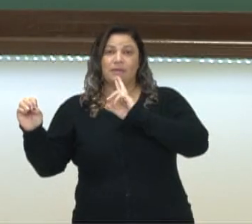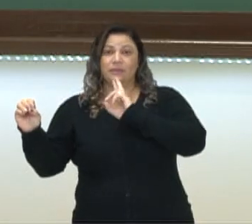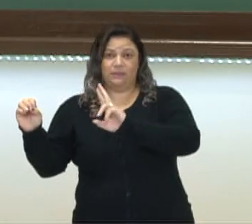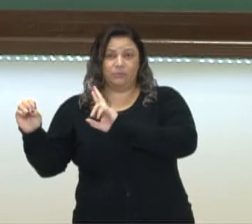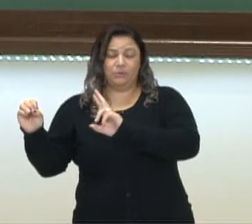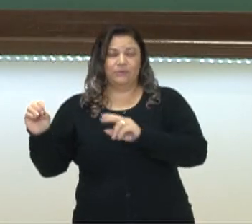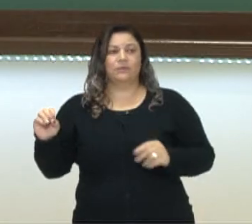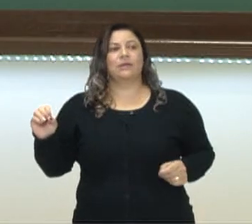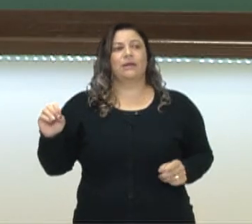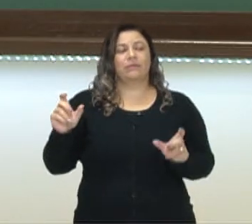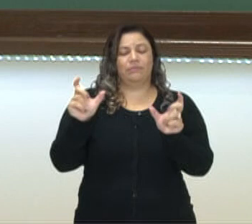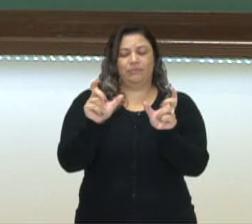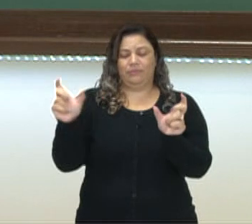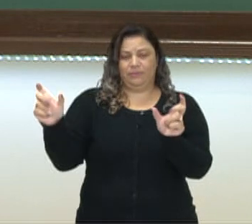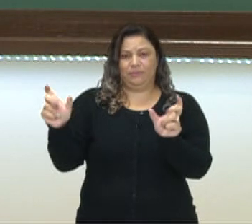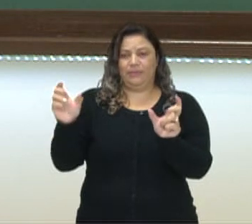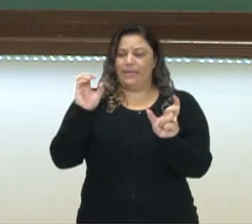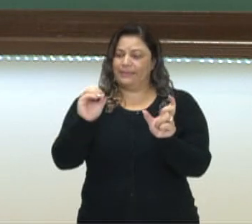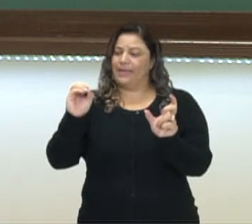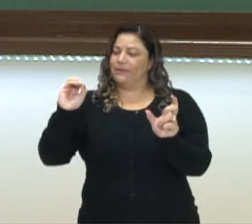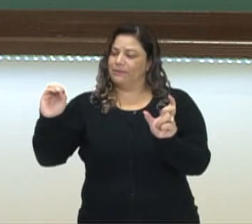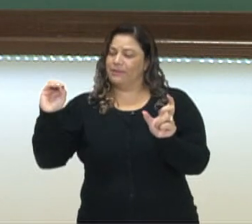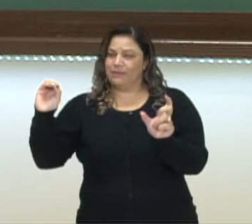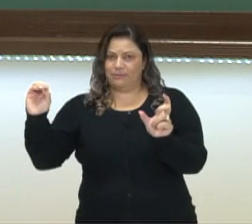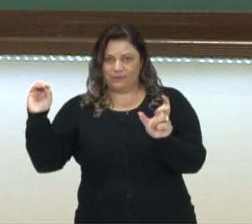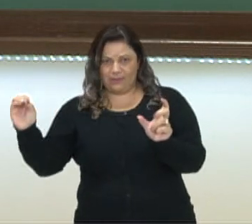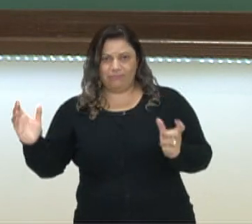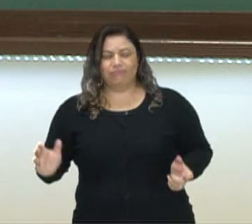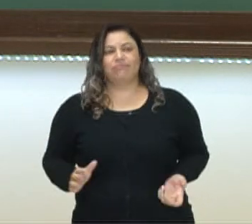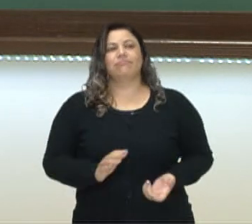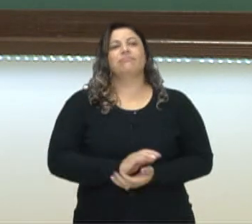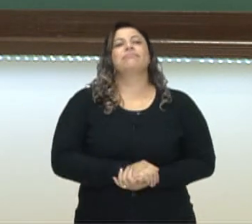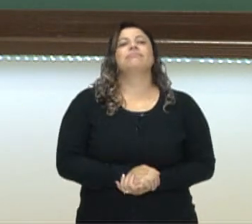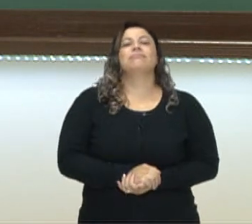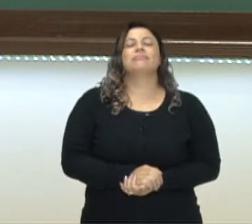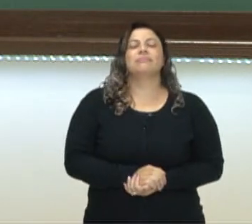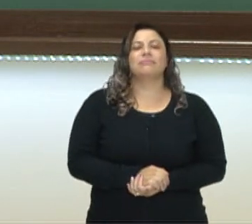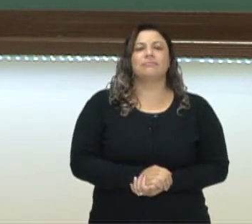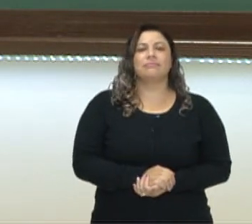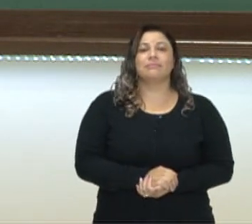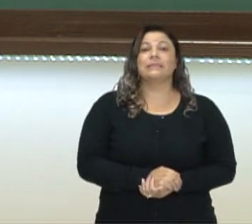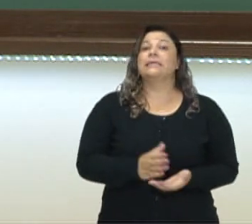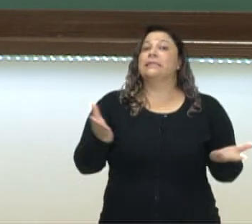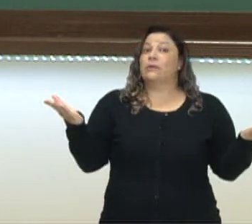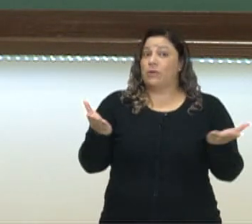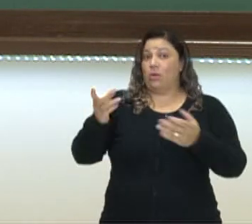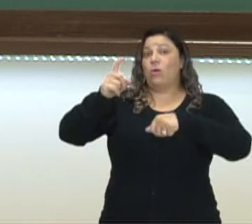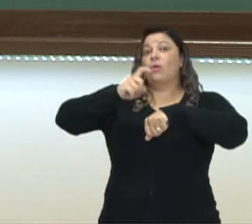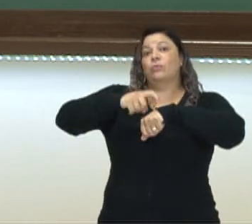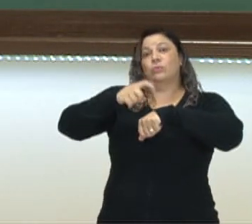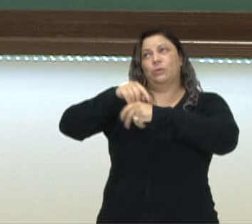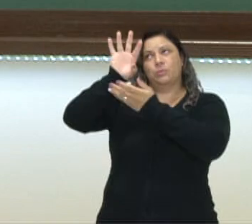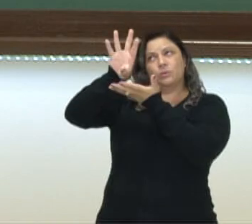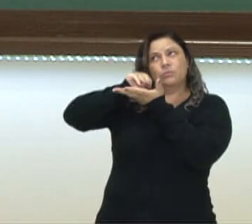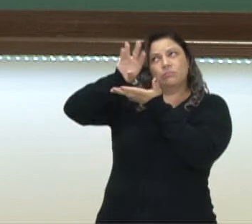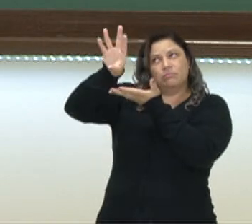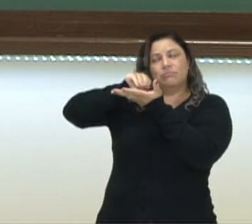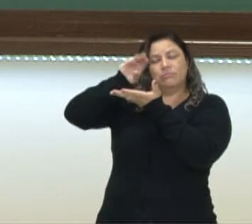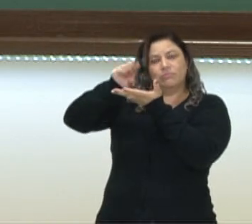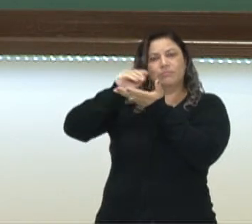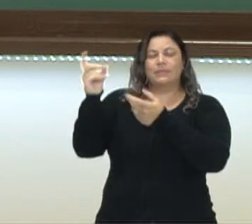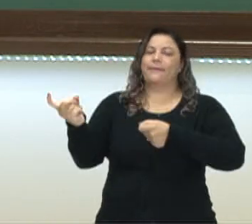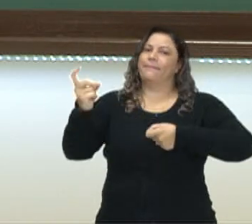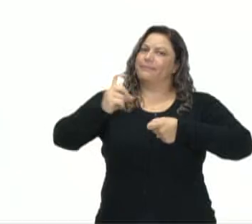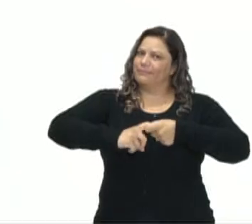Dos outros dois fatores como se não tivesse zeros, certo? Muito bem, a prof vai dar um tempo para vocês copiarem e a gente